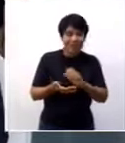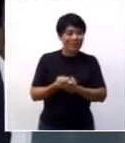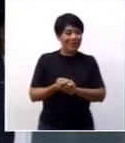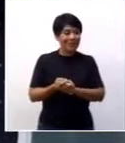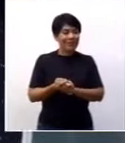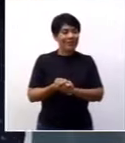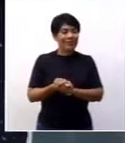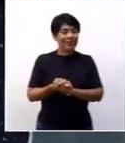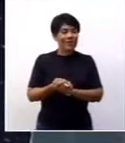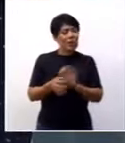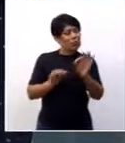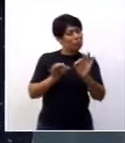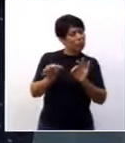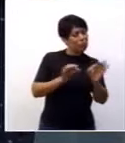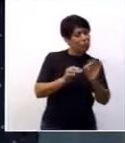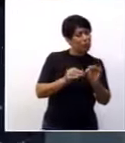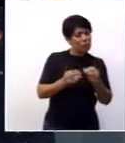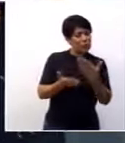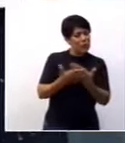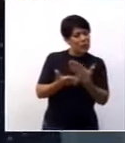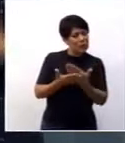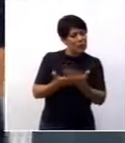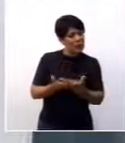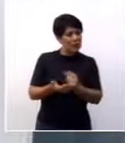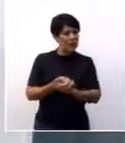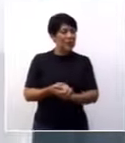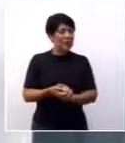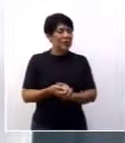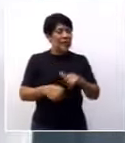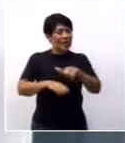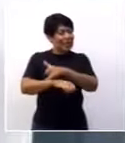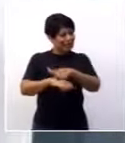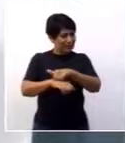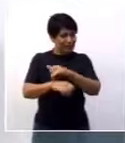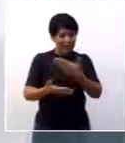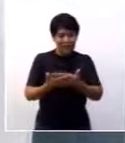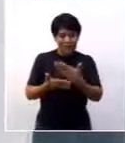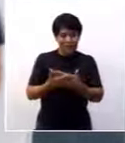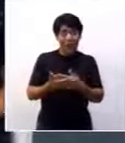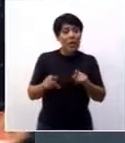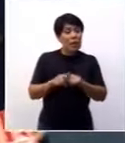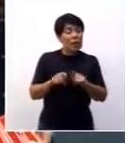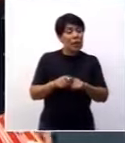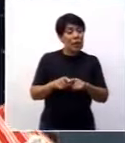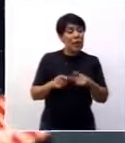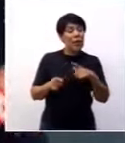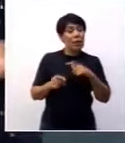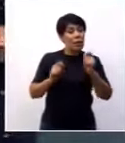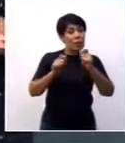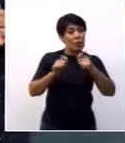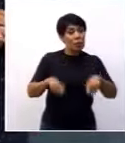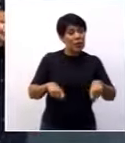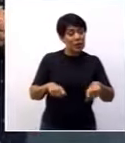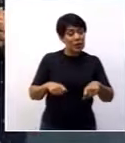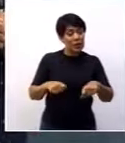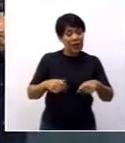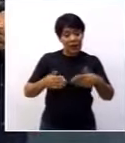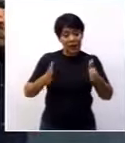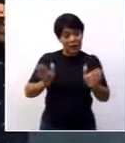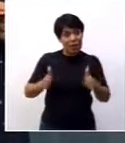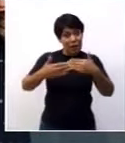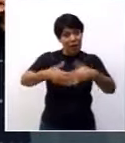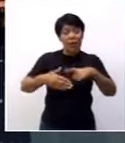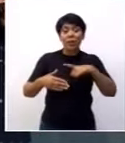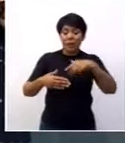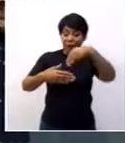Os nossos esquemas de estudo. Quando eu trago a possibilidade também de nós termos dentro dessa caixa de